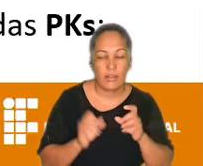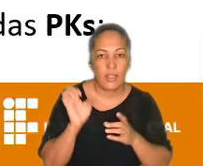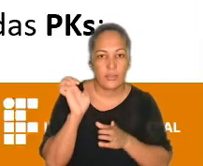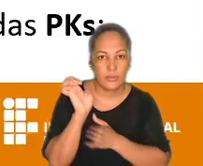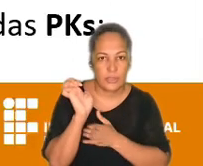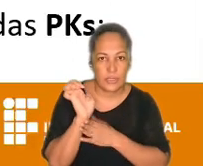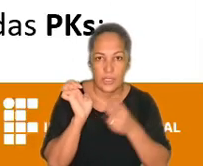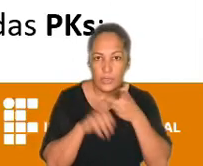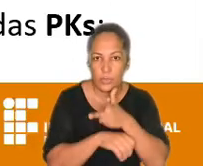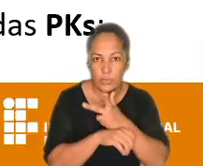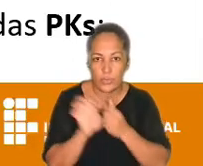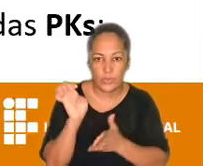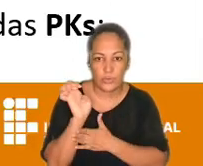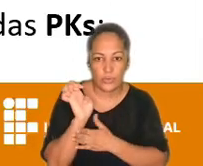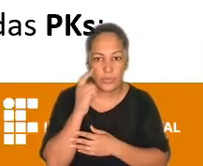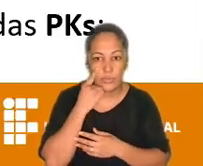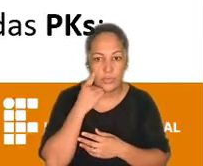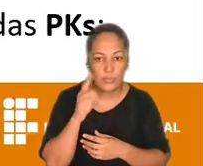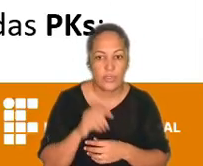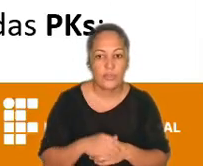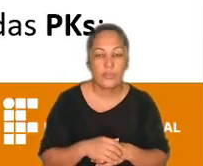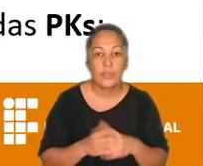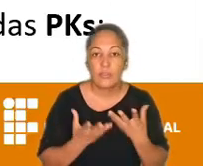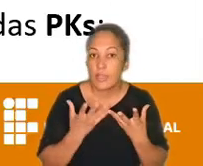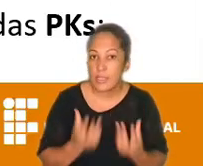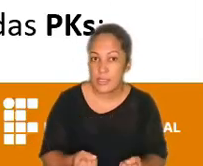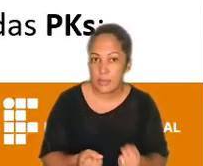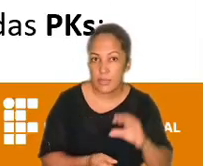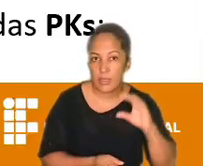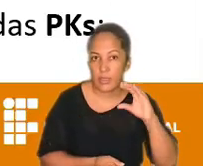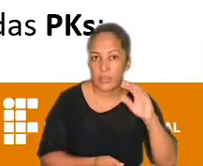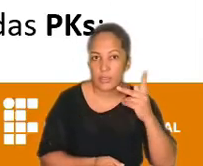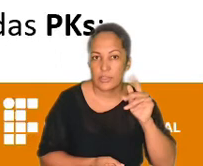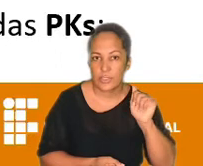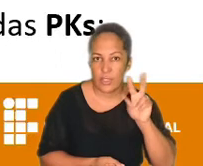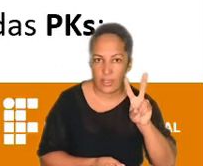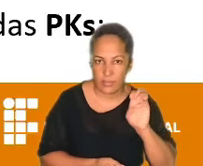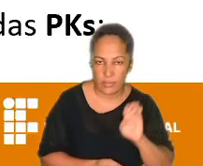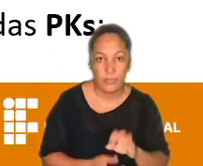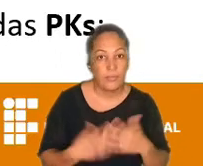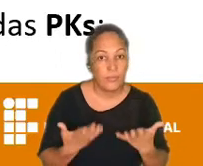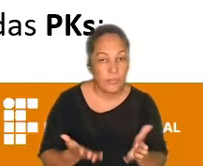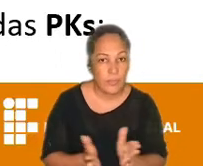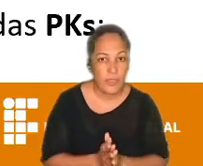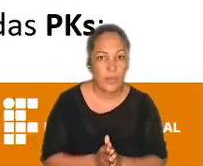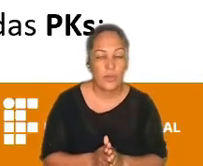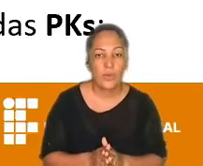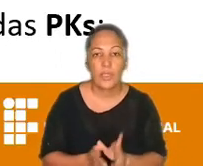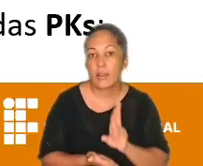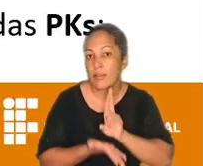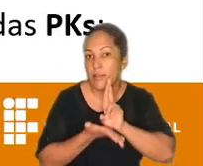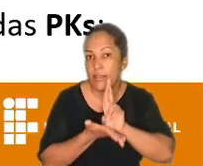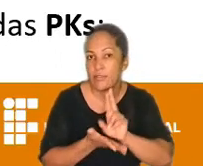a tabela A, desse lado esquerdo, vai receber a chave estrangeira. Essa chave estrangeira, ela é referente ao